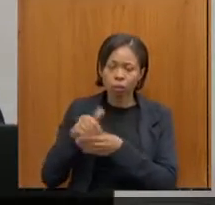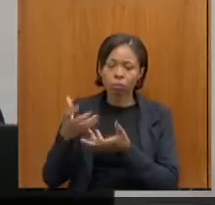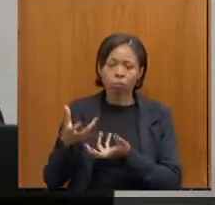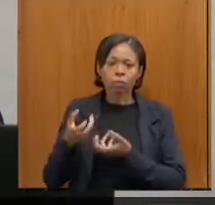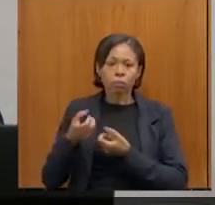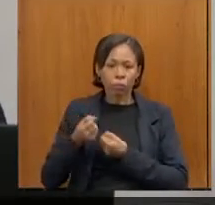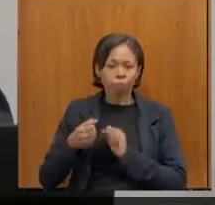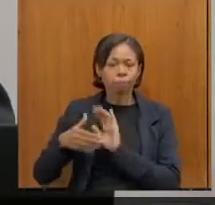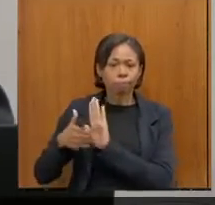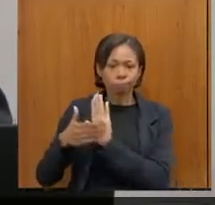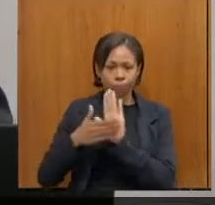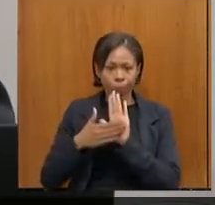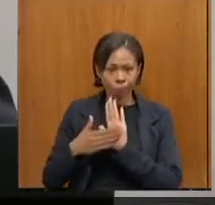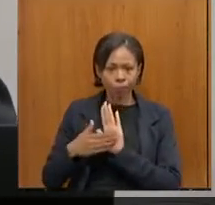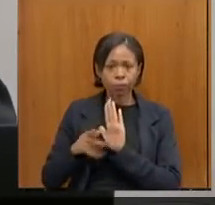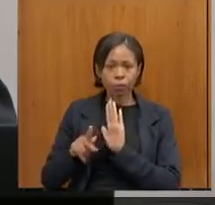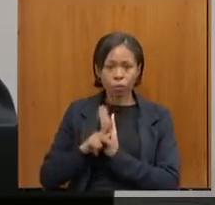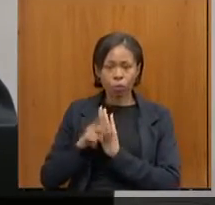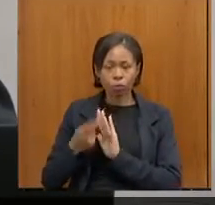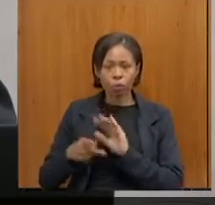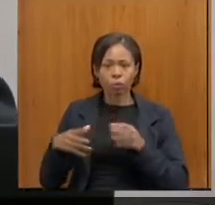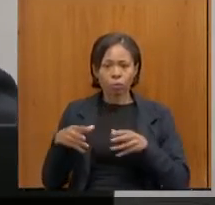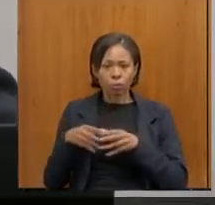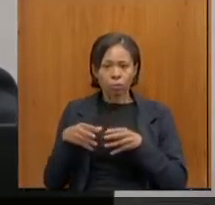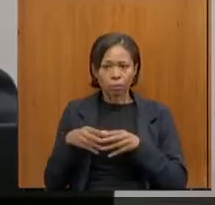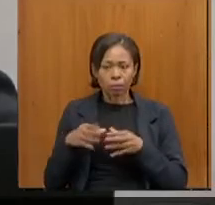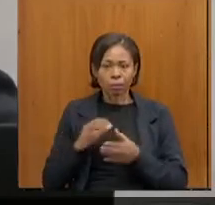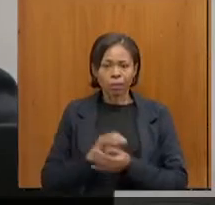de proposição da comissão